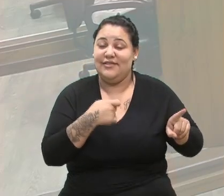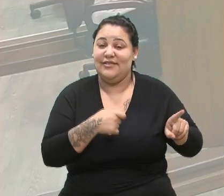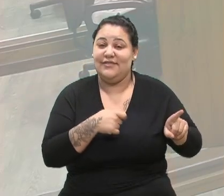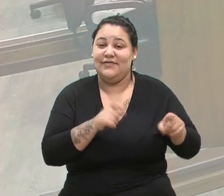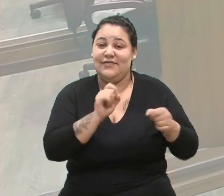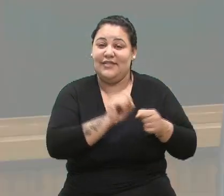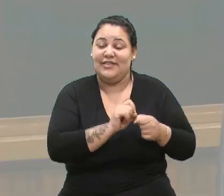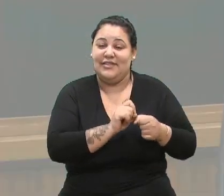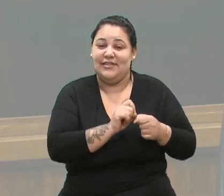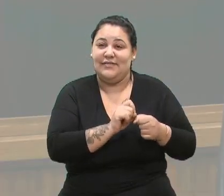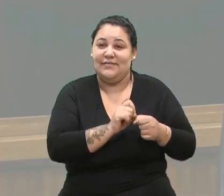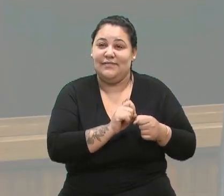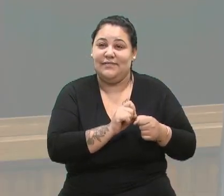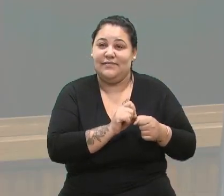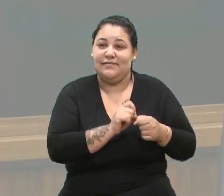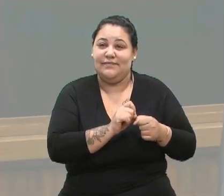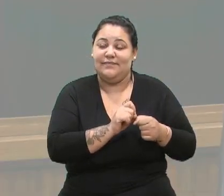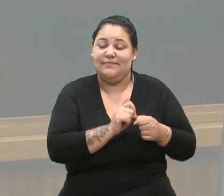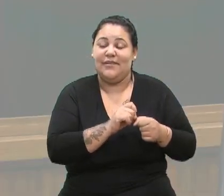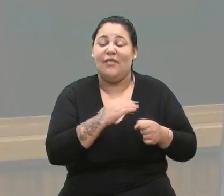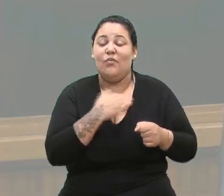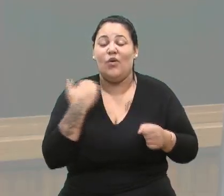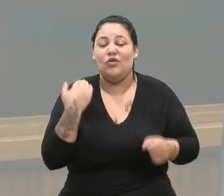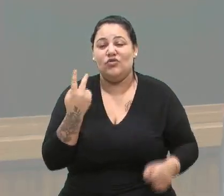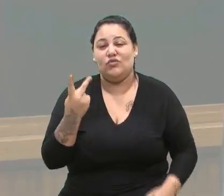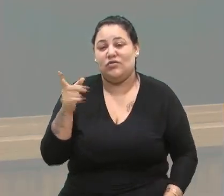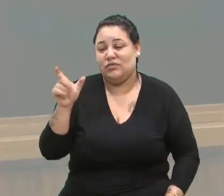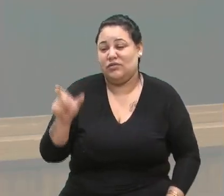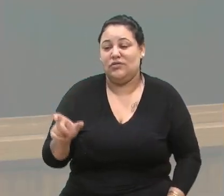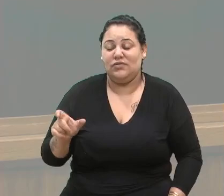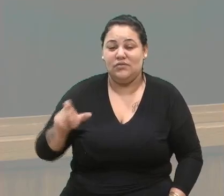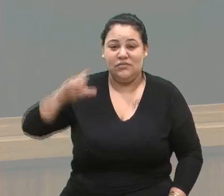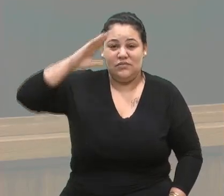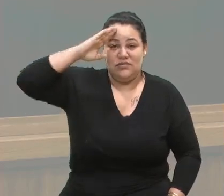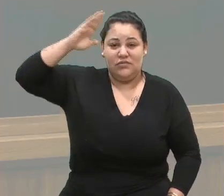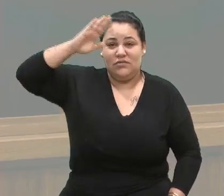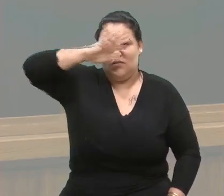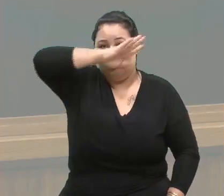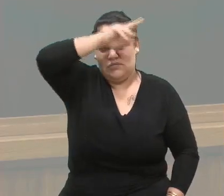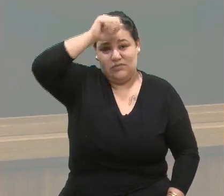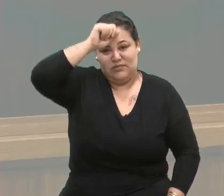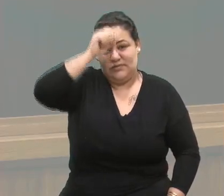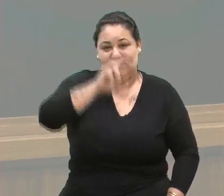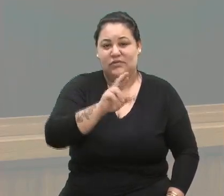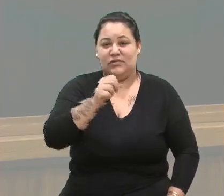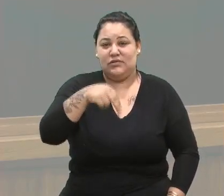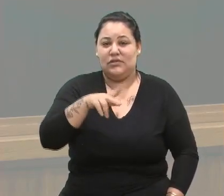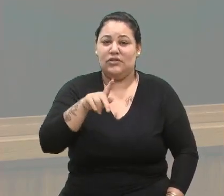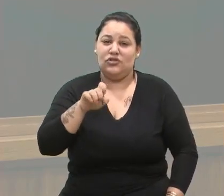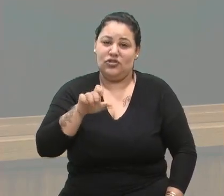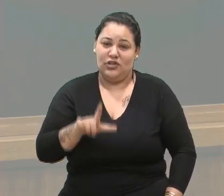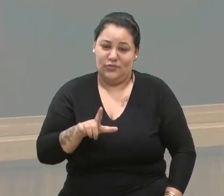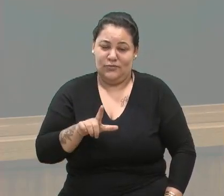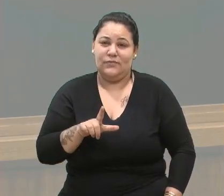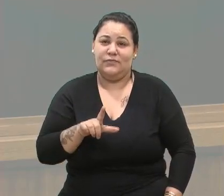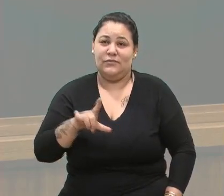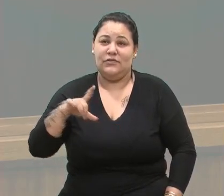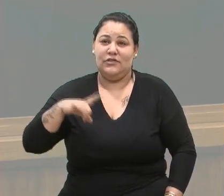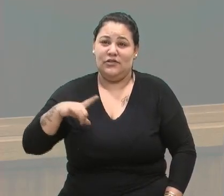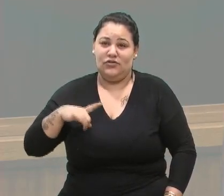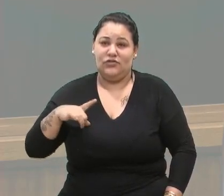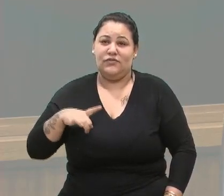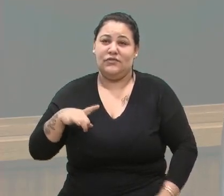de pesar ao guarda municipal Rangel Elisandro Godinho. Estive na